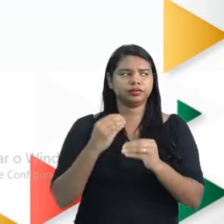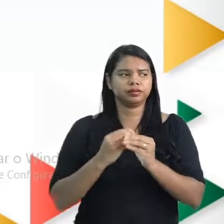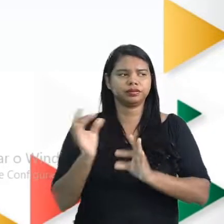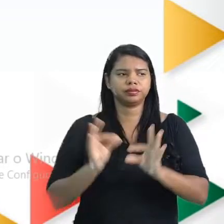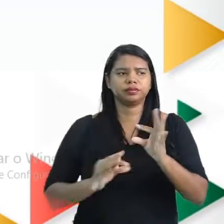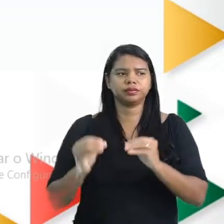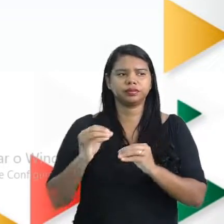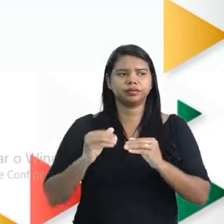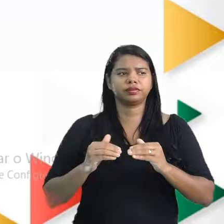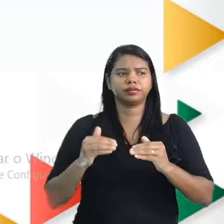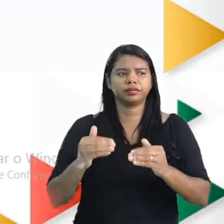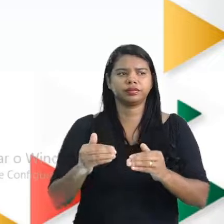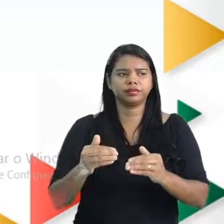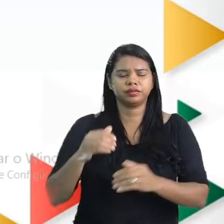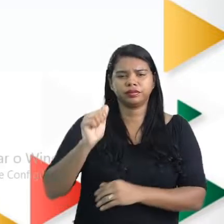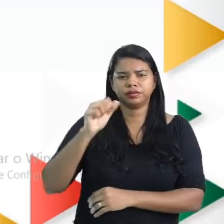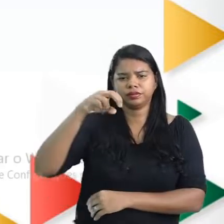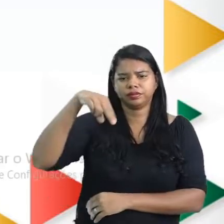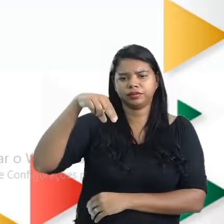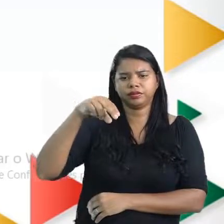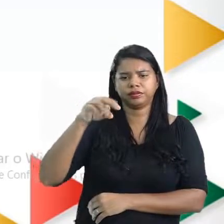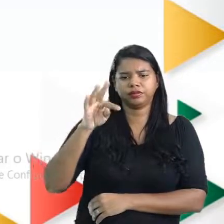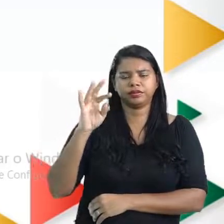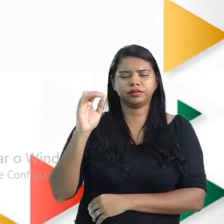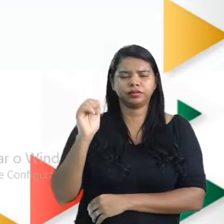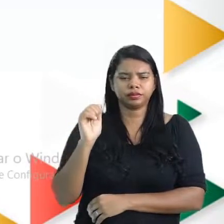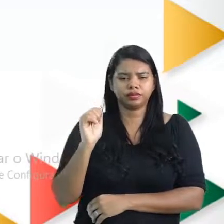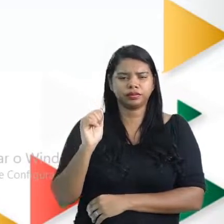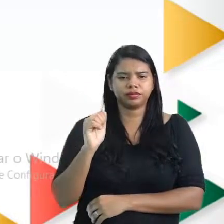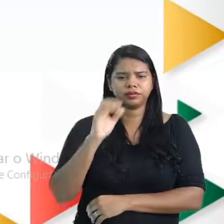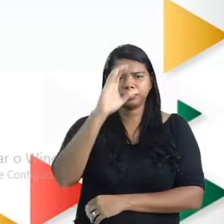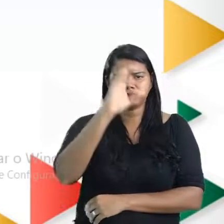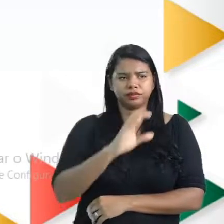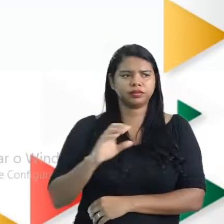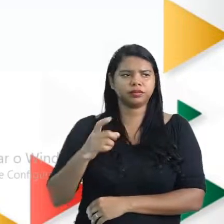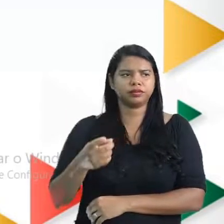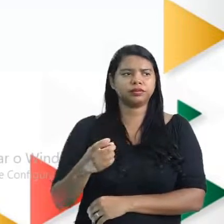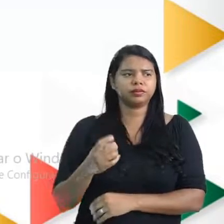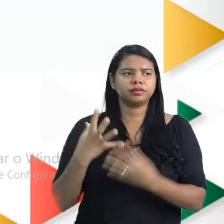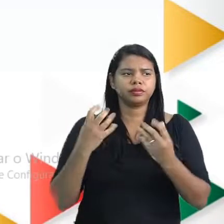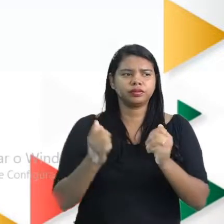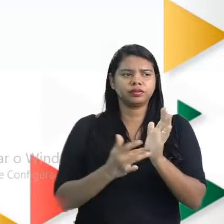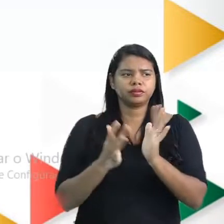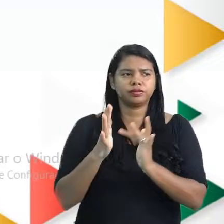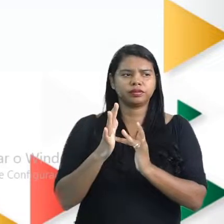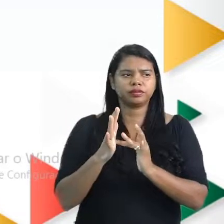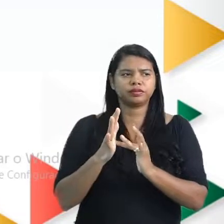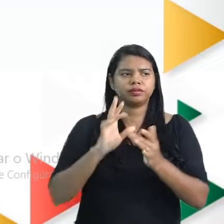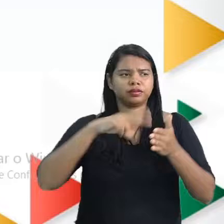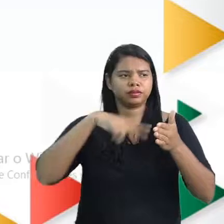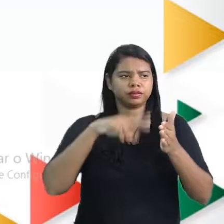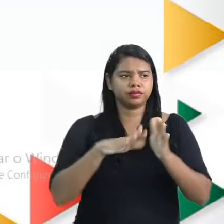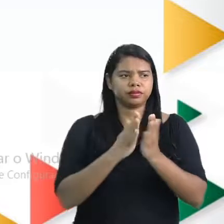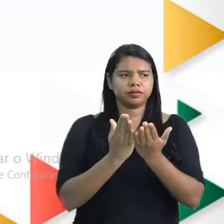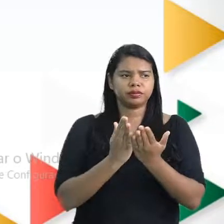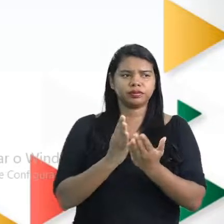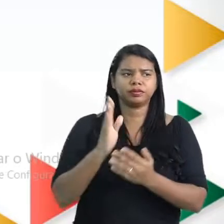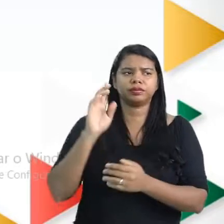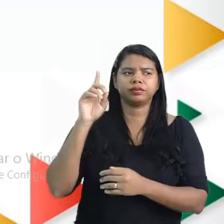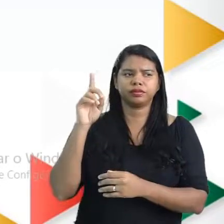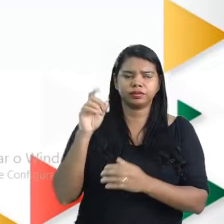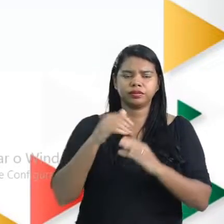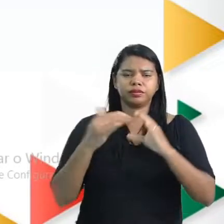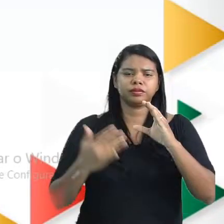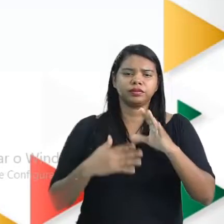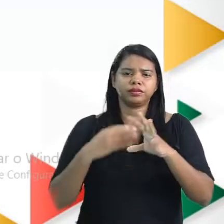o ministério de Antônio Teixeira de Albuquerque, ex-padre católico que se converteu através da leitura da Bíblia de